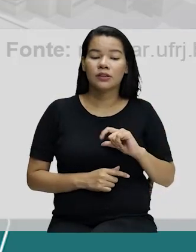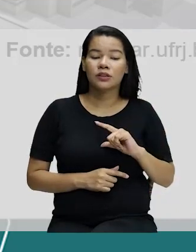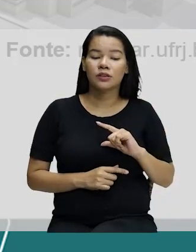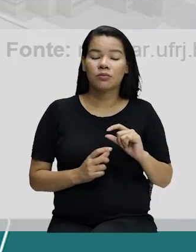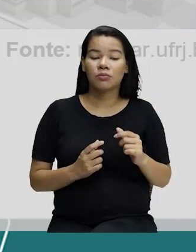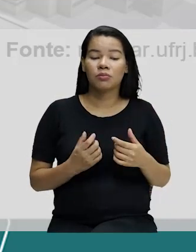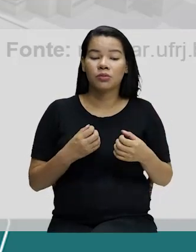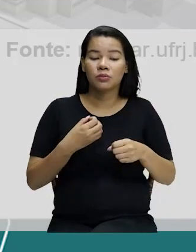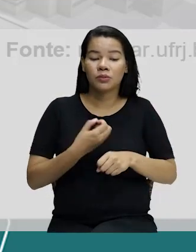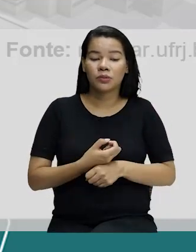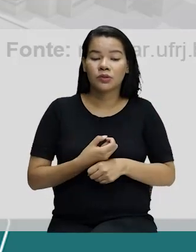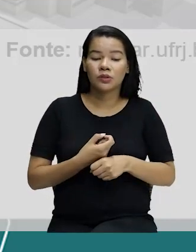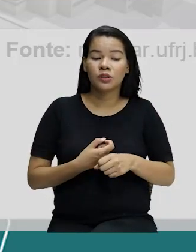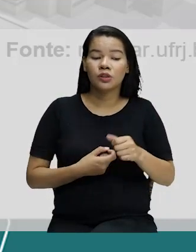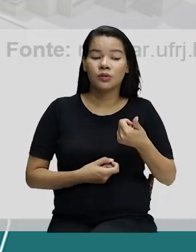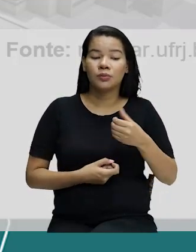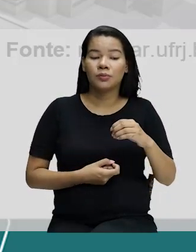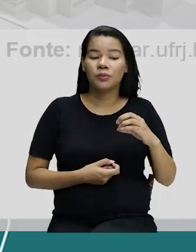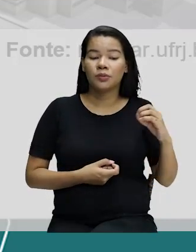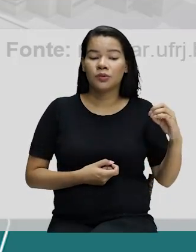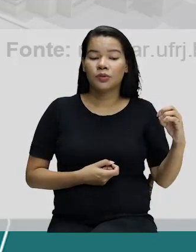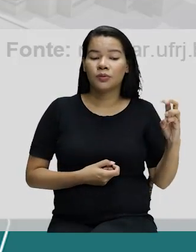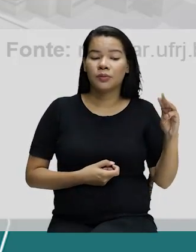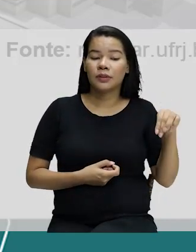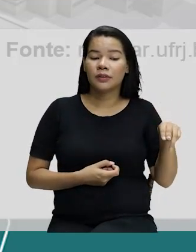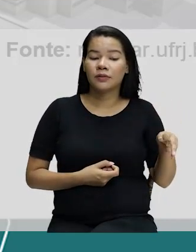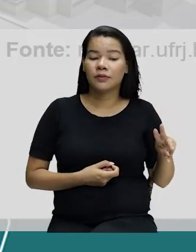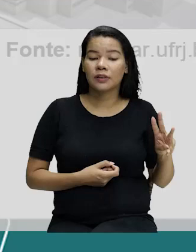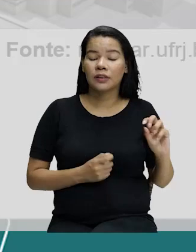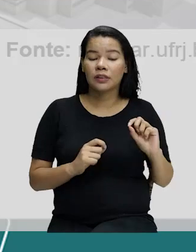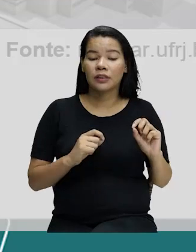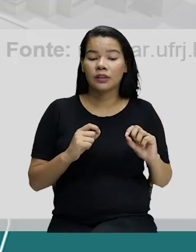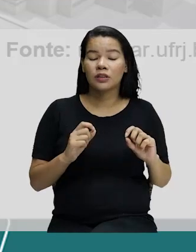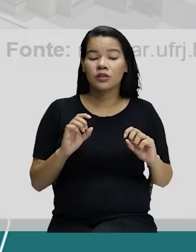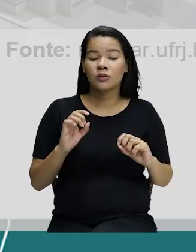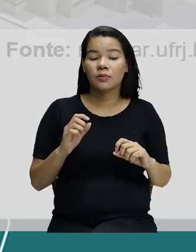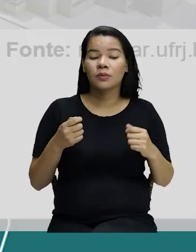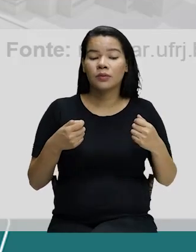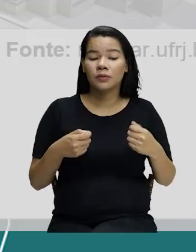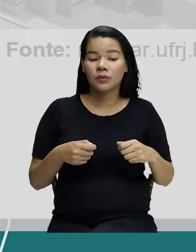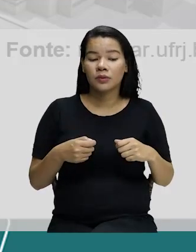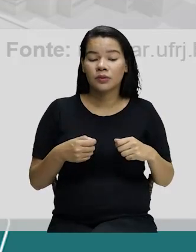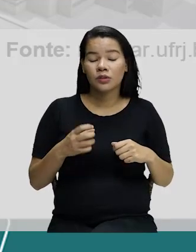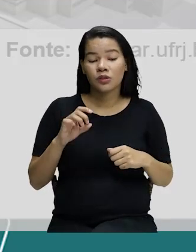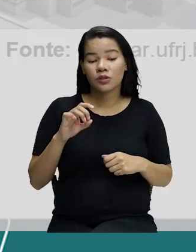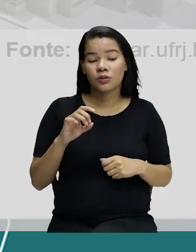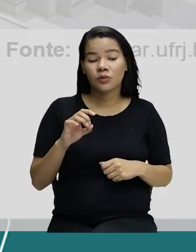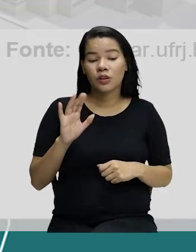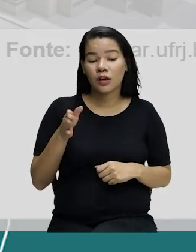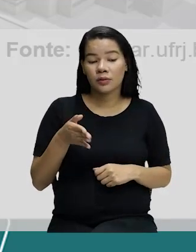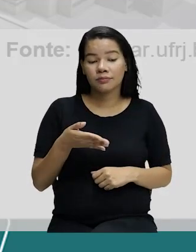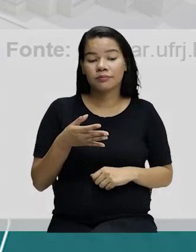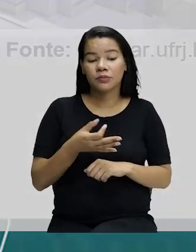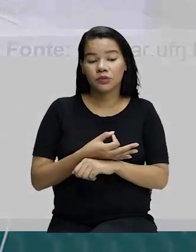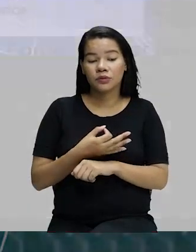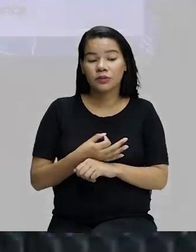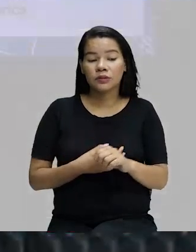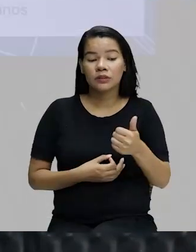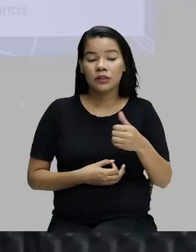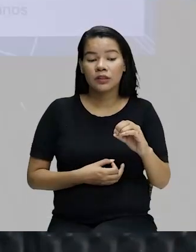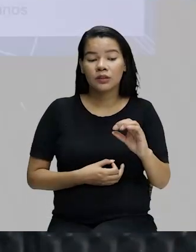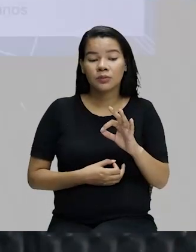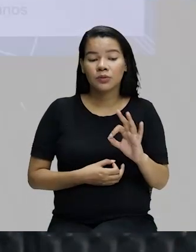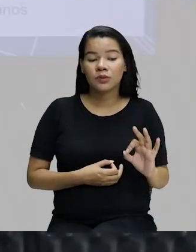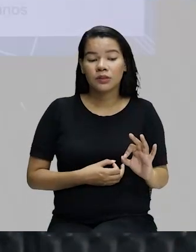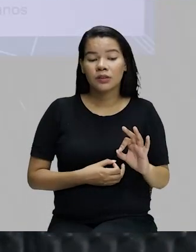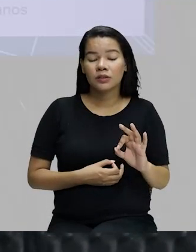1000 megawatts de energia elétrica, que seria o suficiente para 10% de toda a energia elétrica, né,